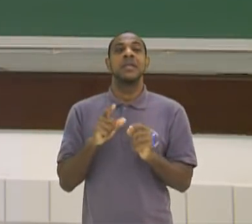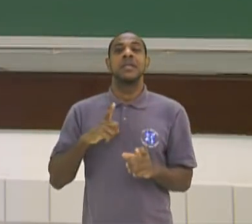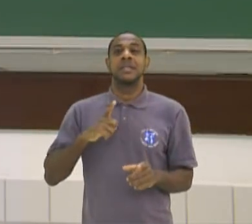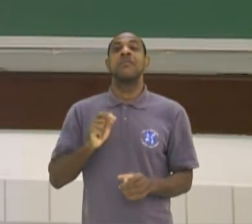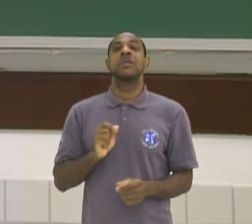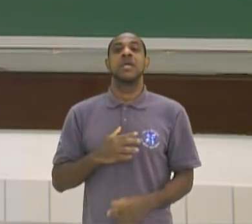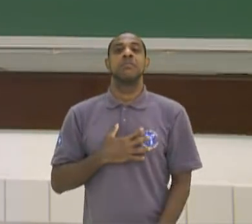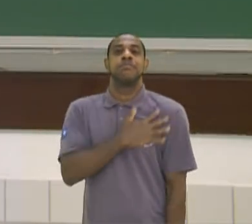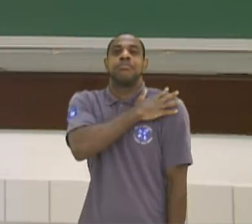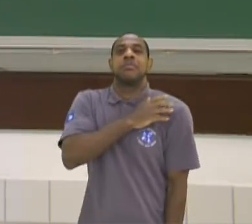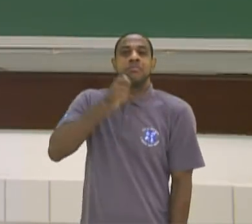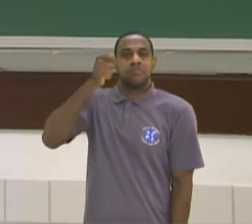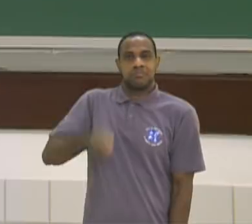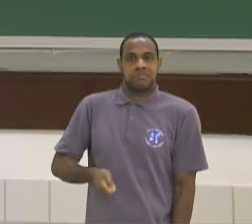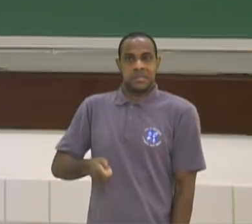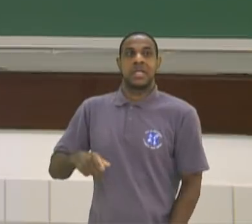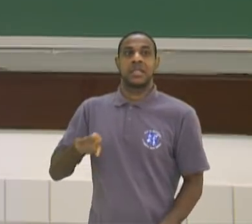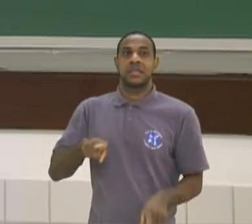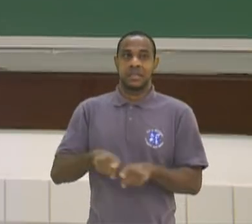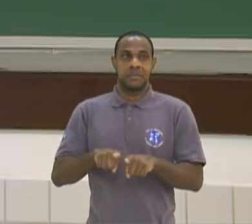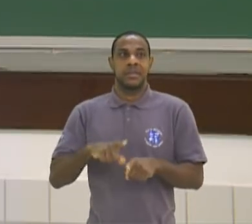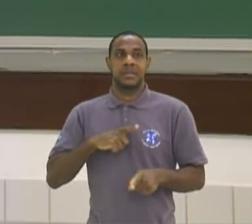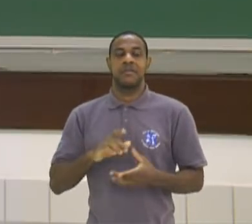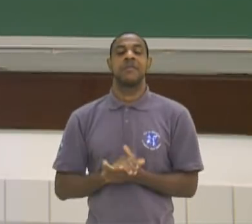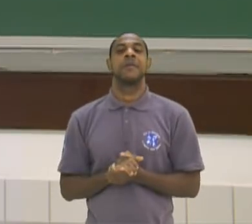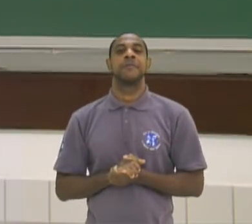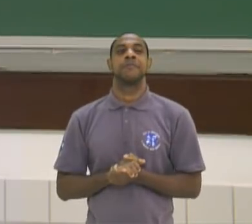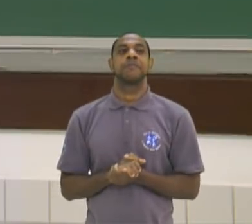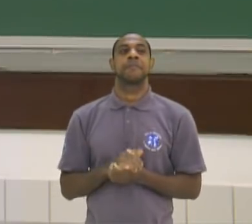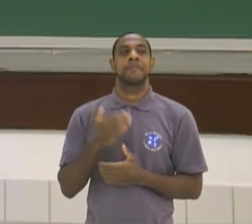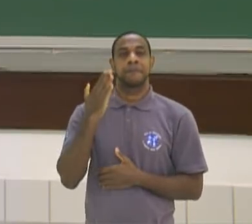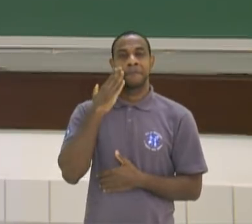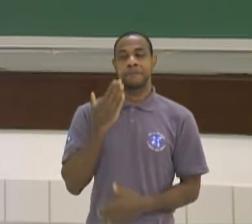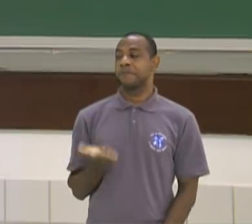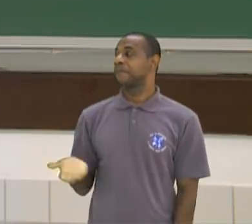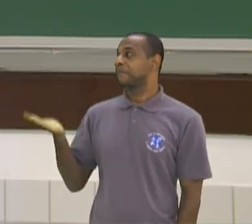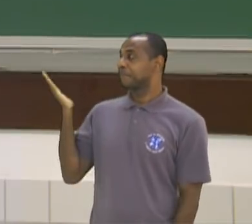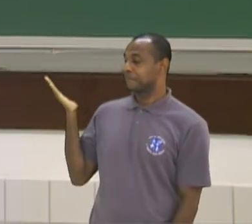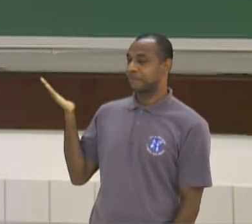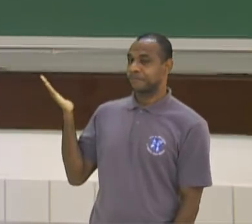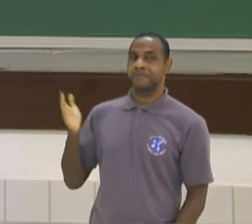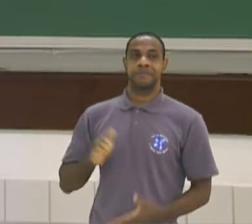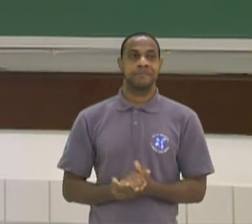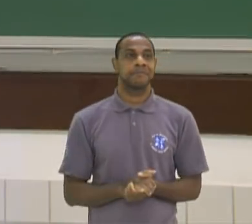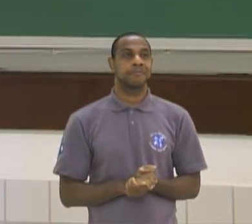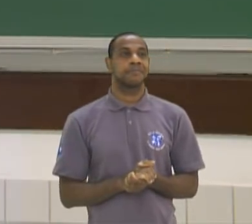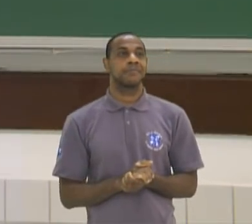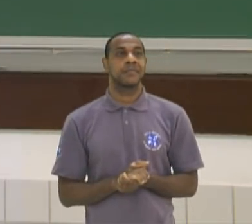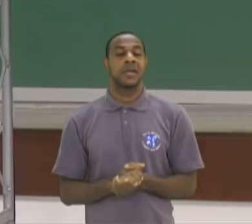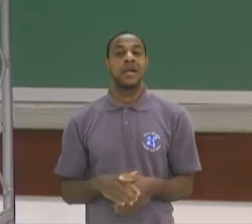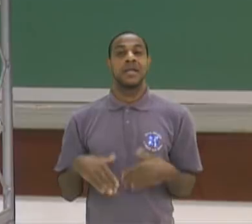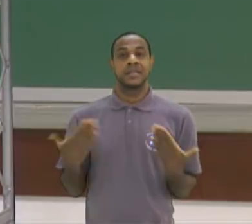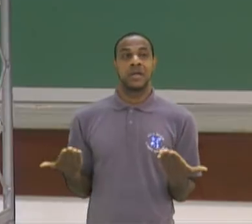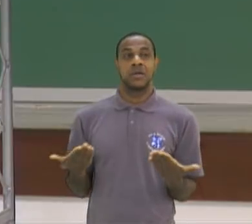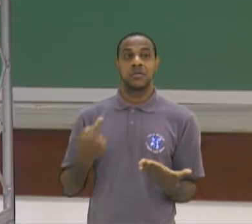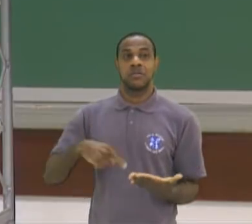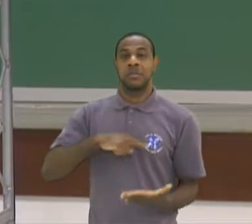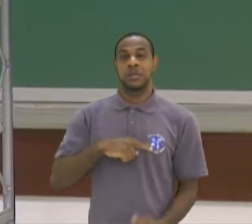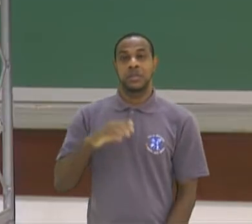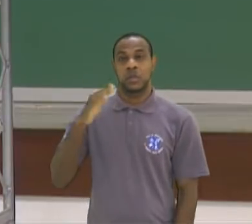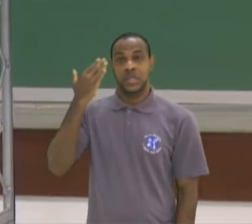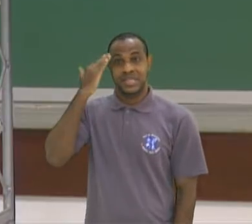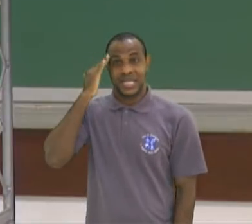sobre o contexto do Chile para chegar a esse regime militar. Bora lá? Então, nós vamos compreender